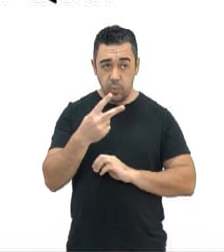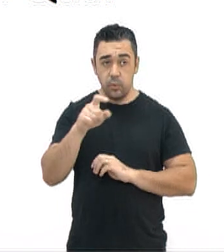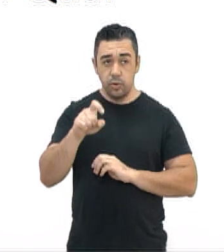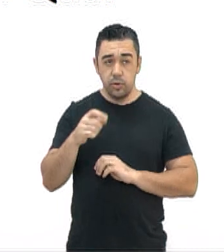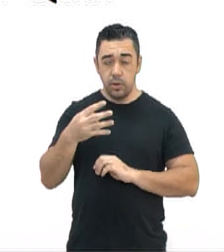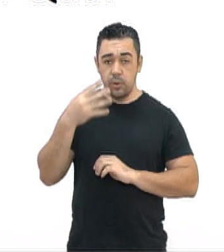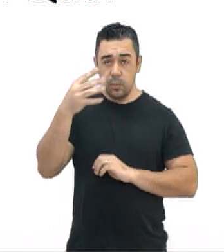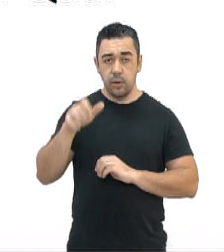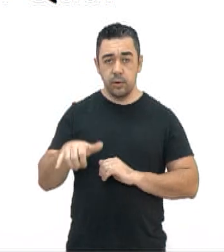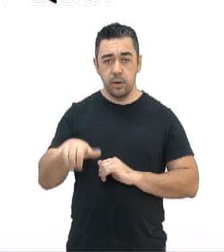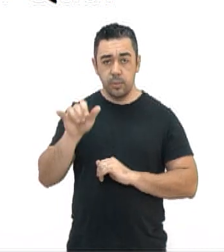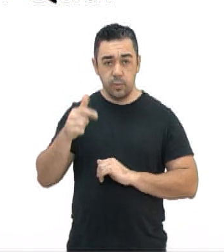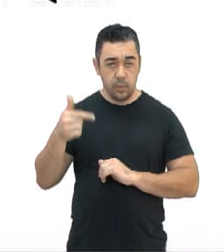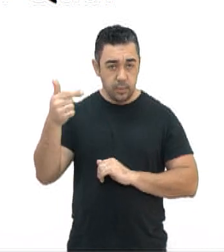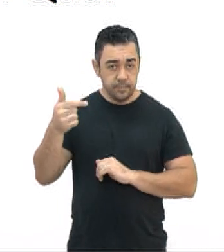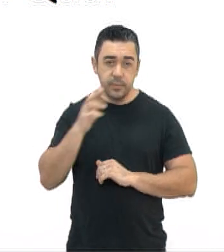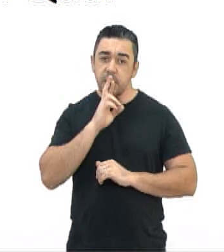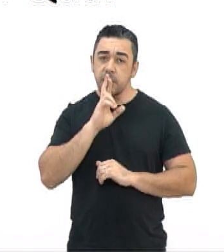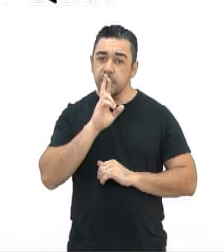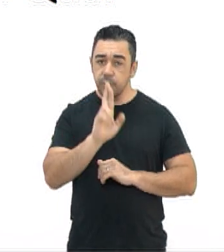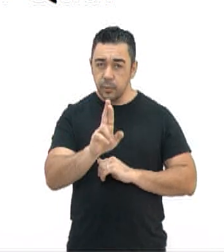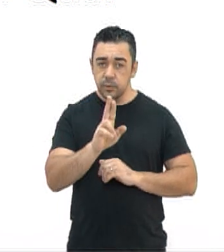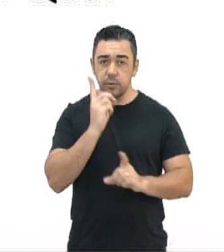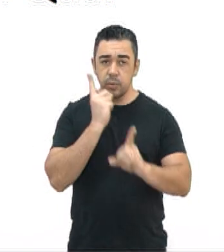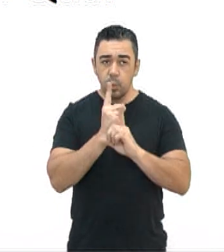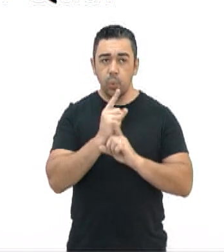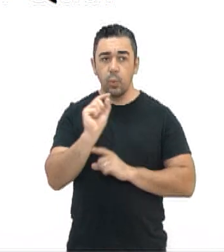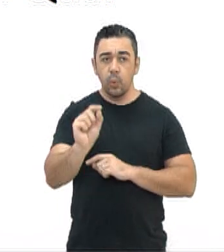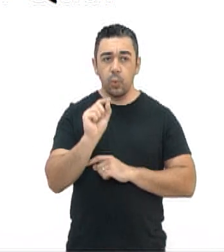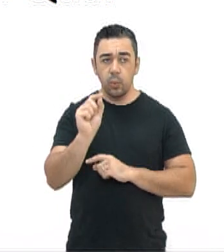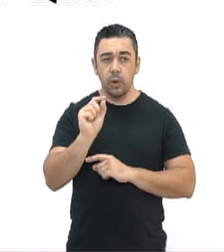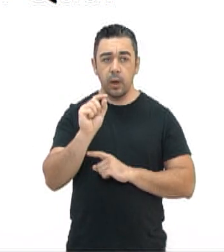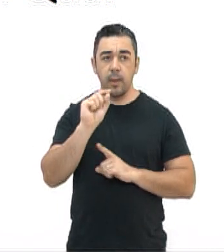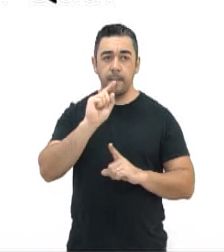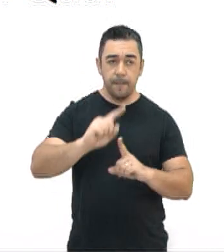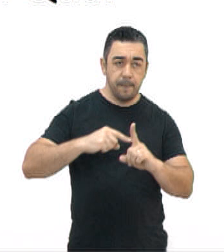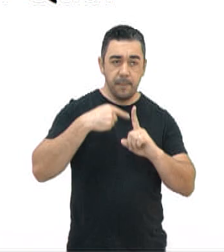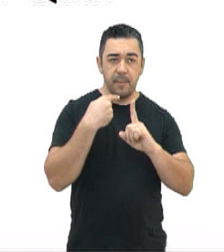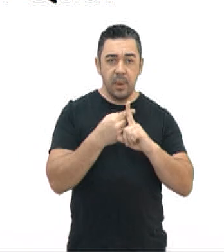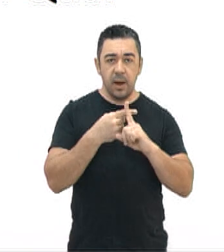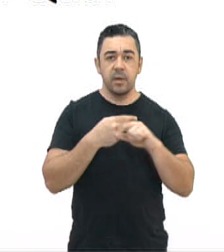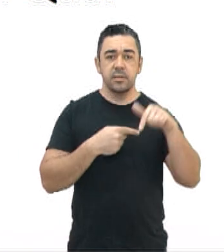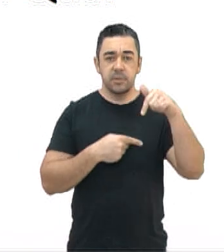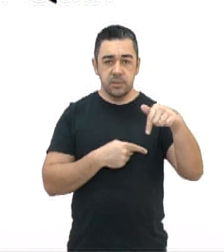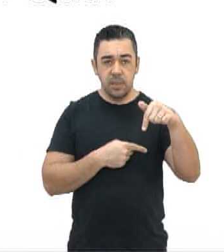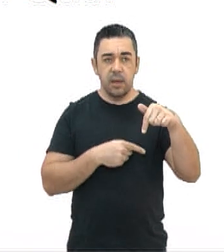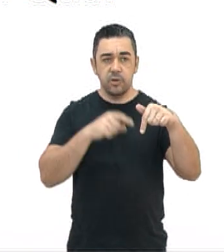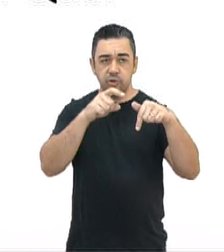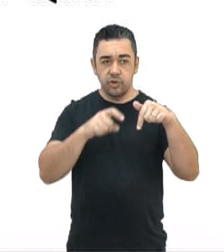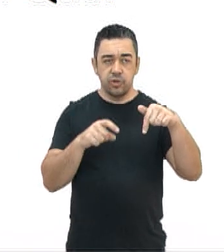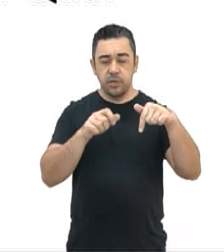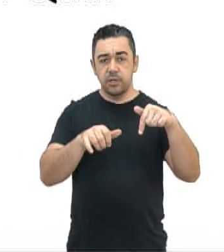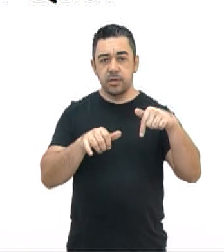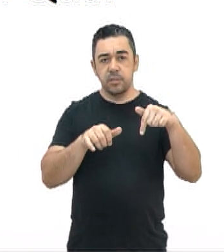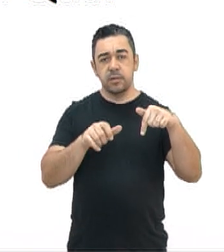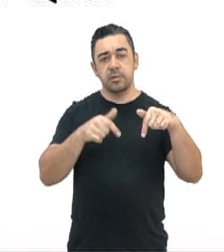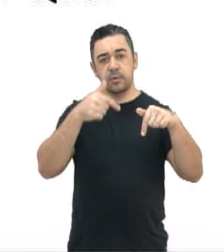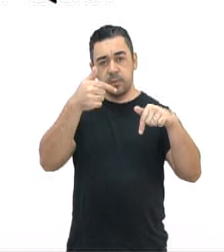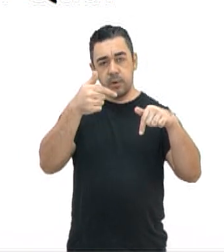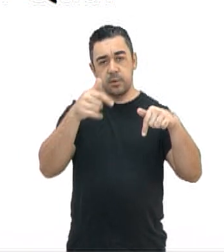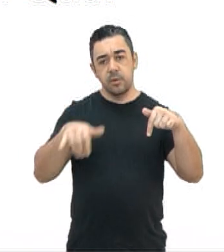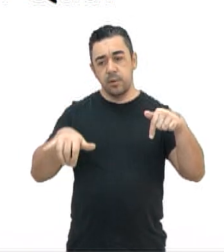quadrado. Ao resultado obtido, ela adicionou o monômio mais 7xy,